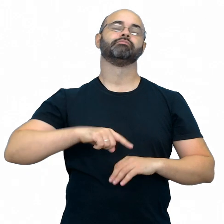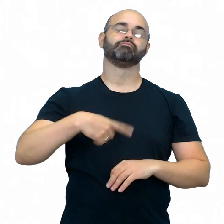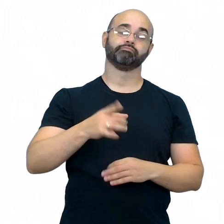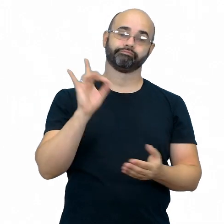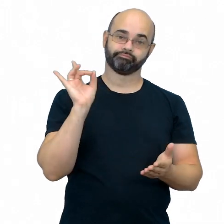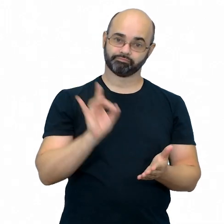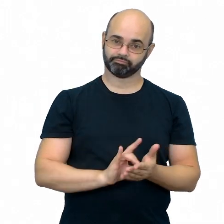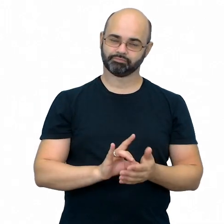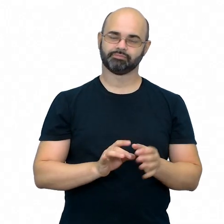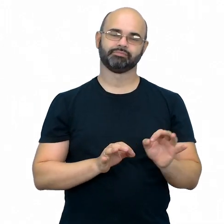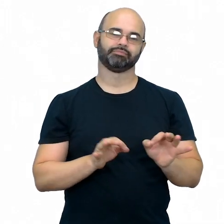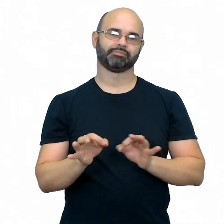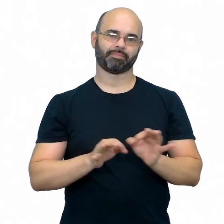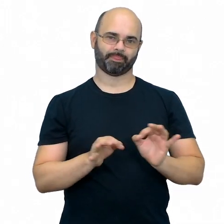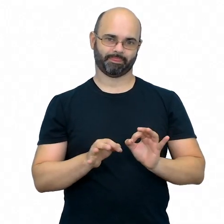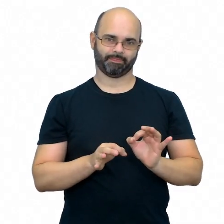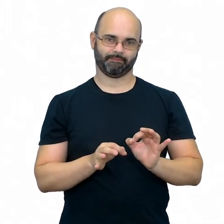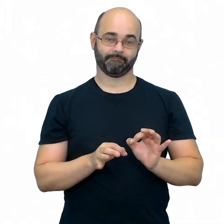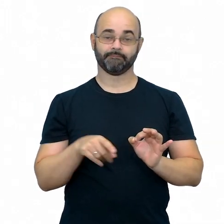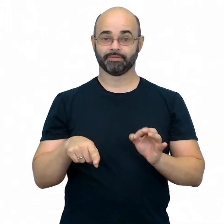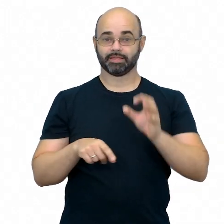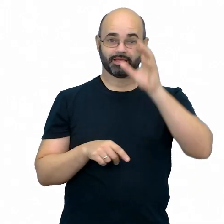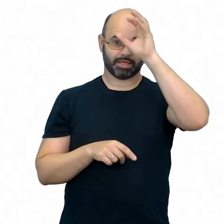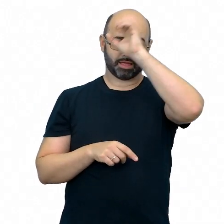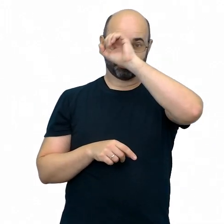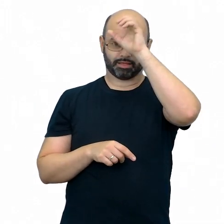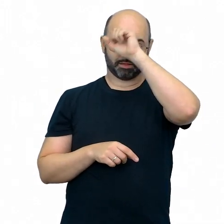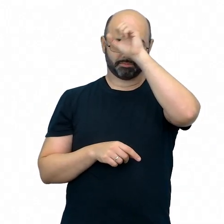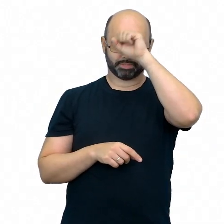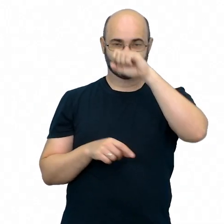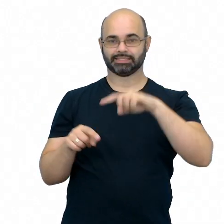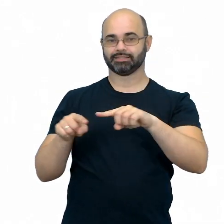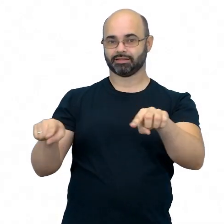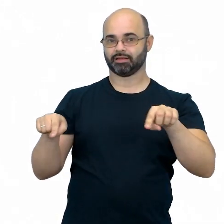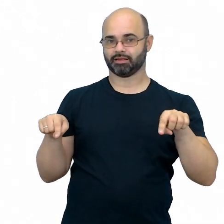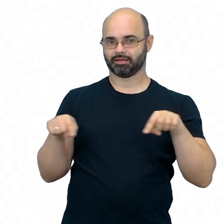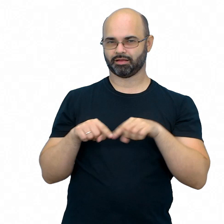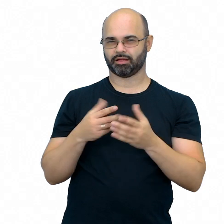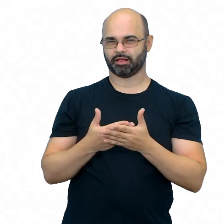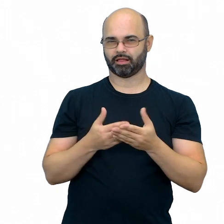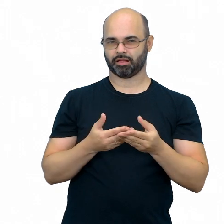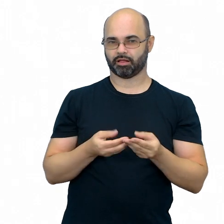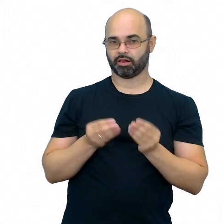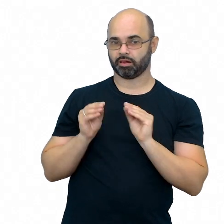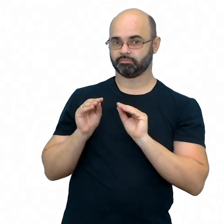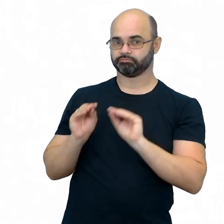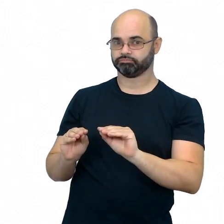possamos conduzir essa aprendizagem em sala de aula com eficácia.